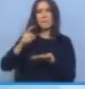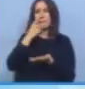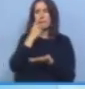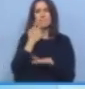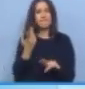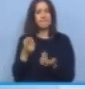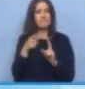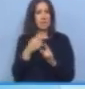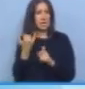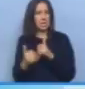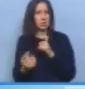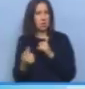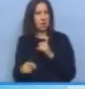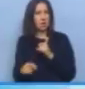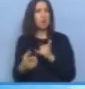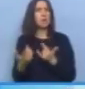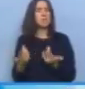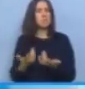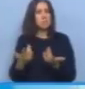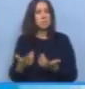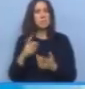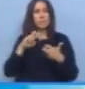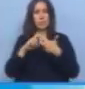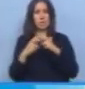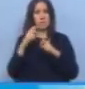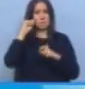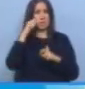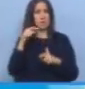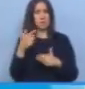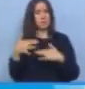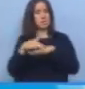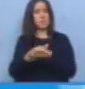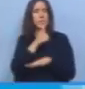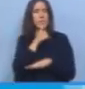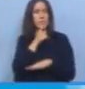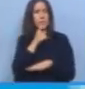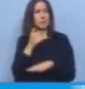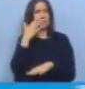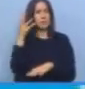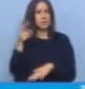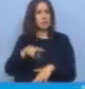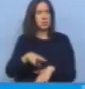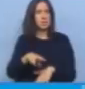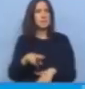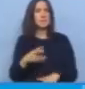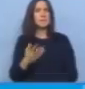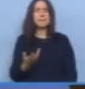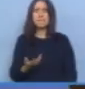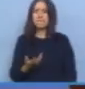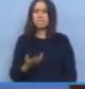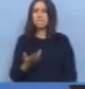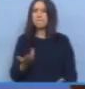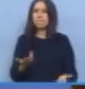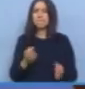inerentes, há problemas que estão a afetar este processo de integração de imigrantes. Por